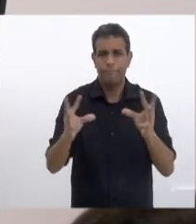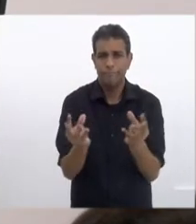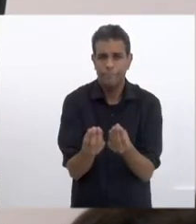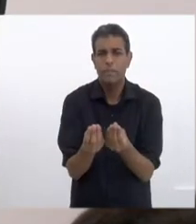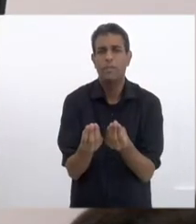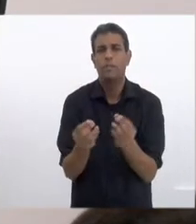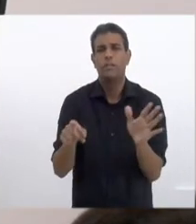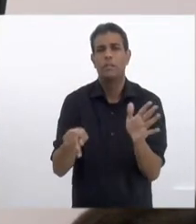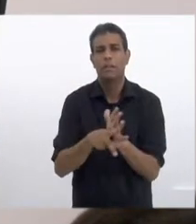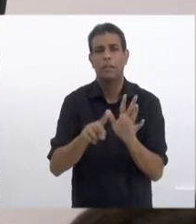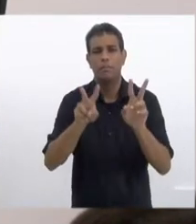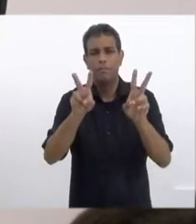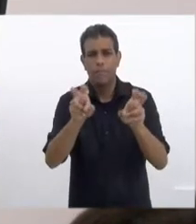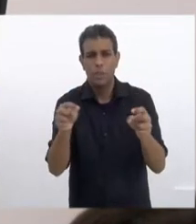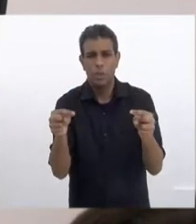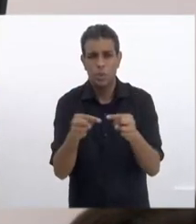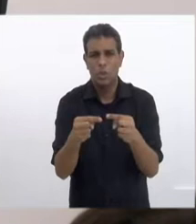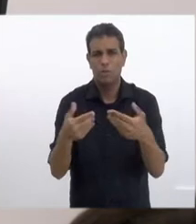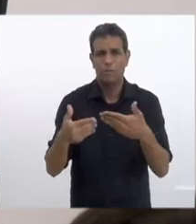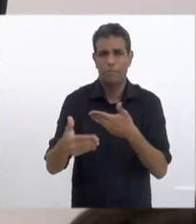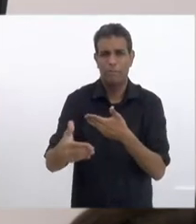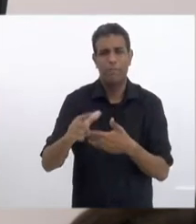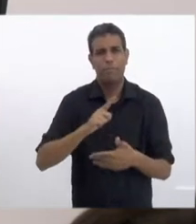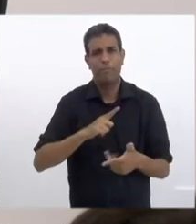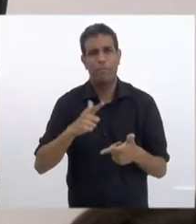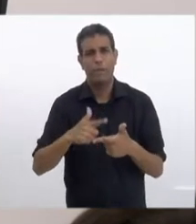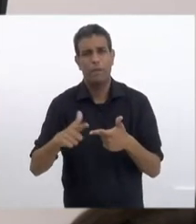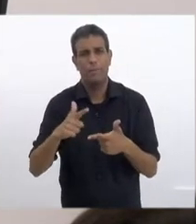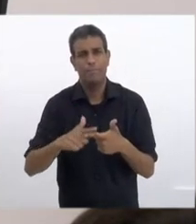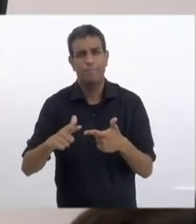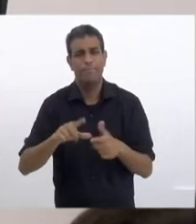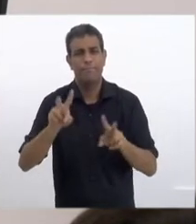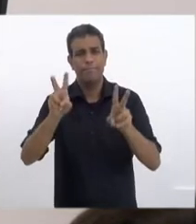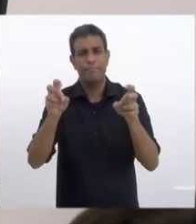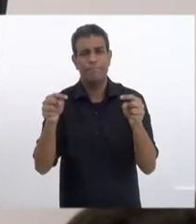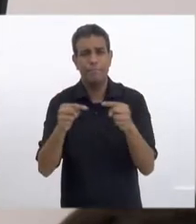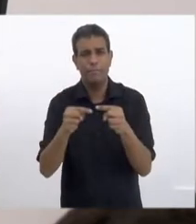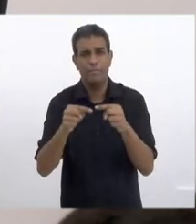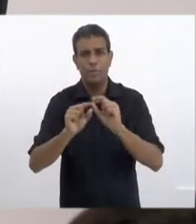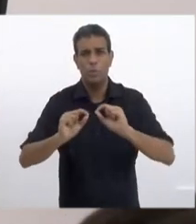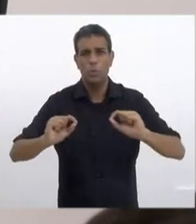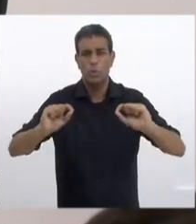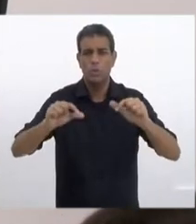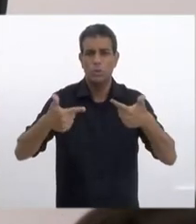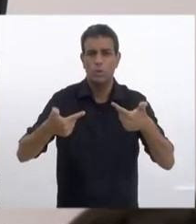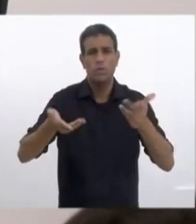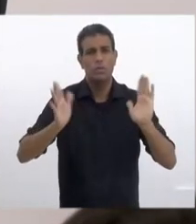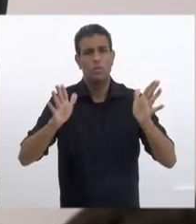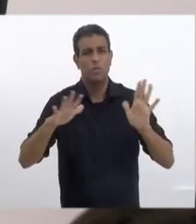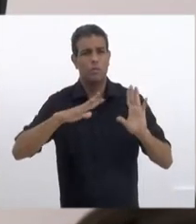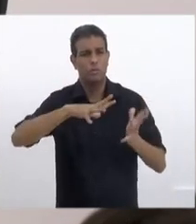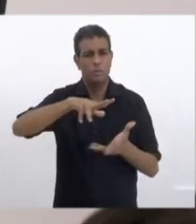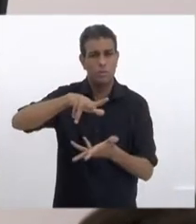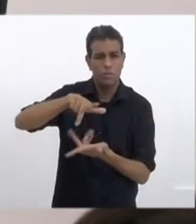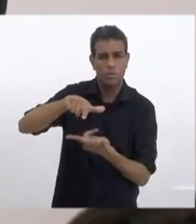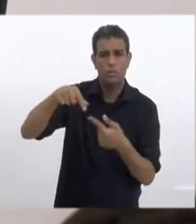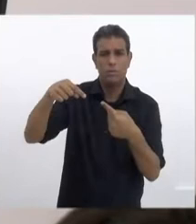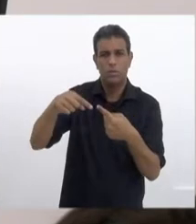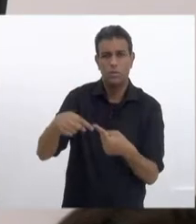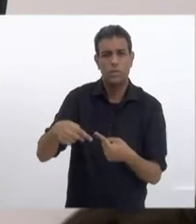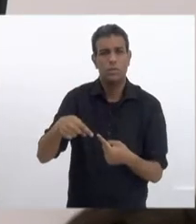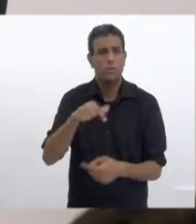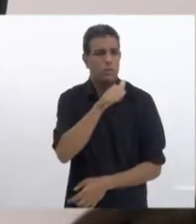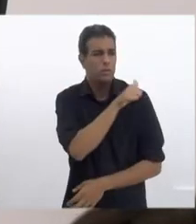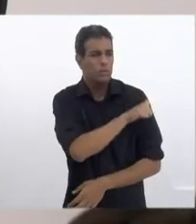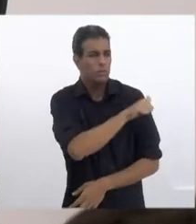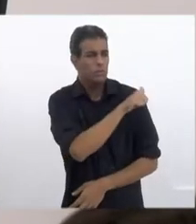trazendo algumas situações, principalmente agora com a situação da pandemia. Então, foi uma situação que agravou muito, não só no mundo, né, mas como no Rio de Janeiro também. A